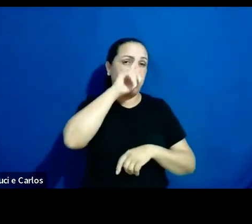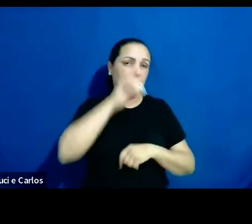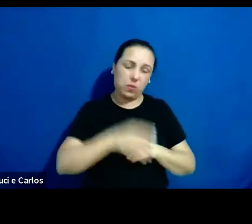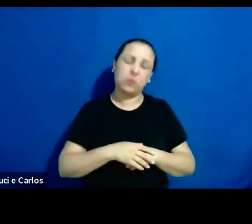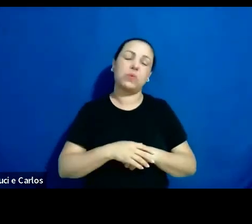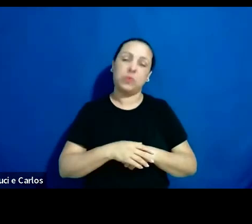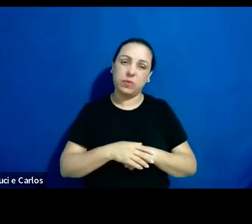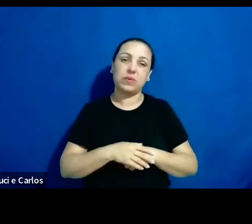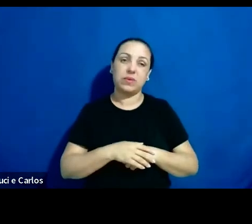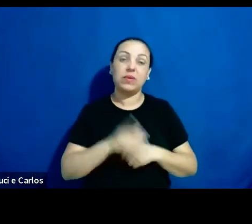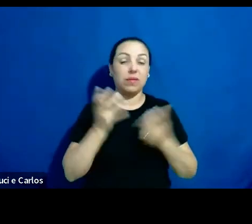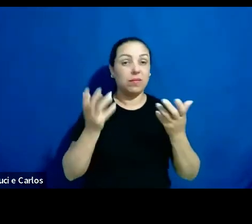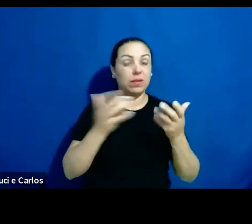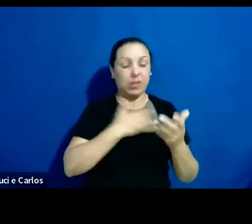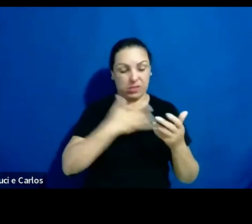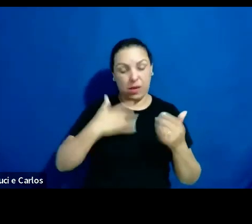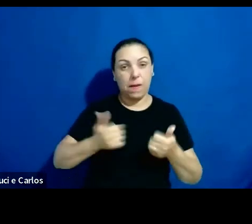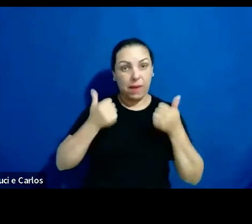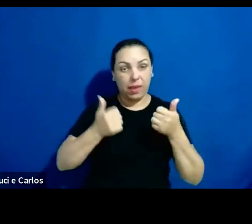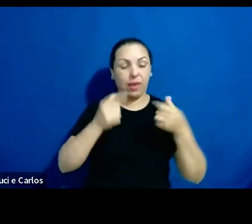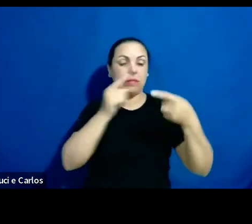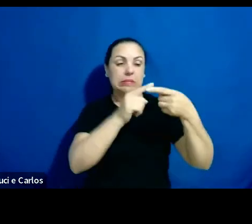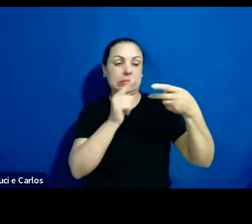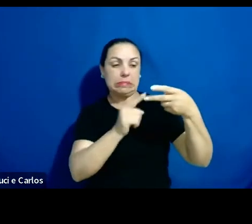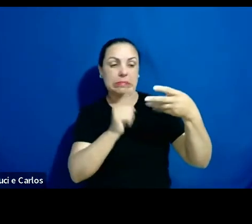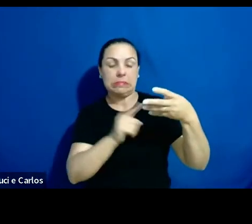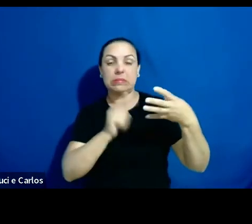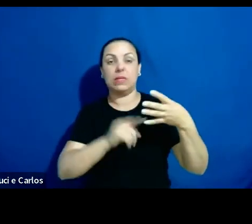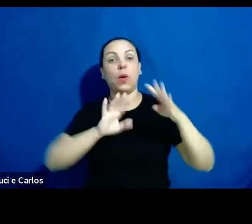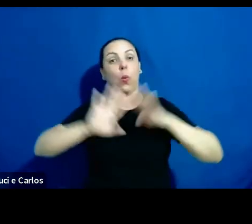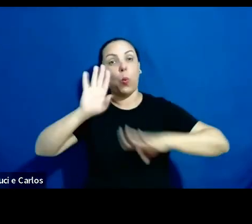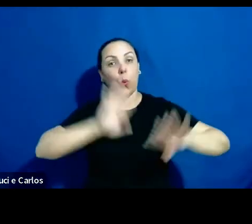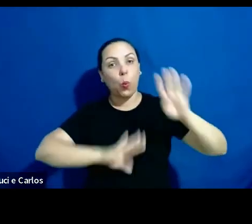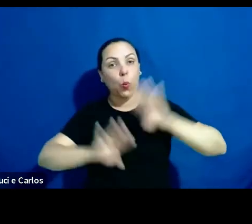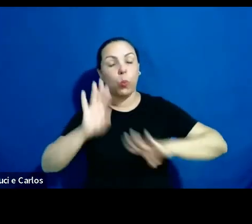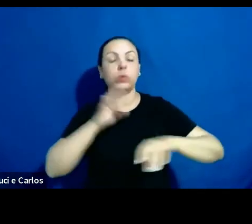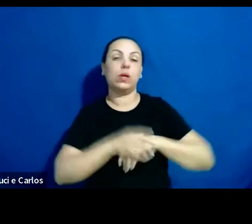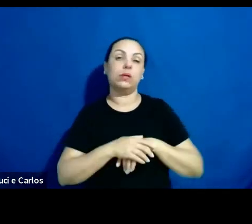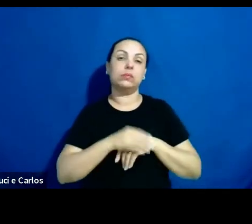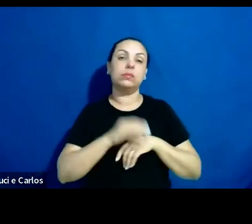saúde, certo? Os que estão com colesterol muito alto.